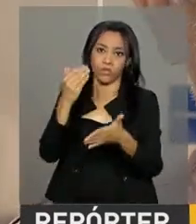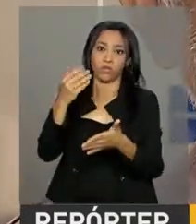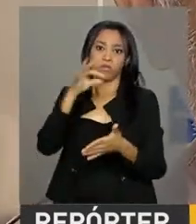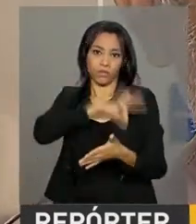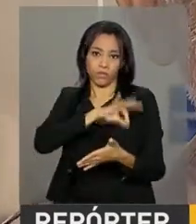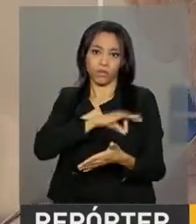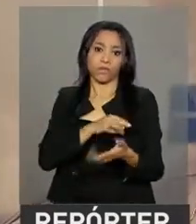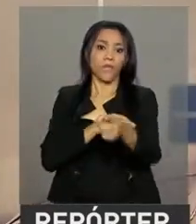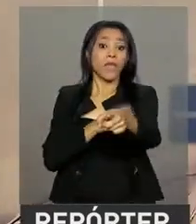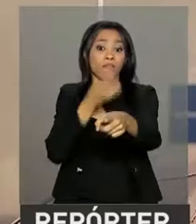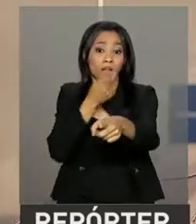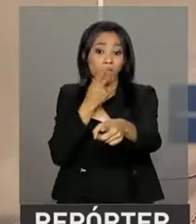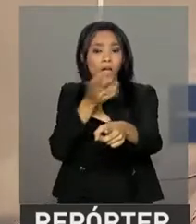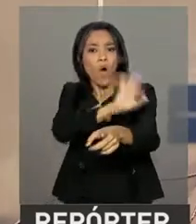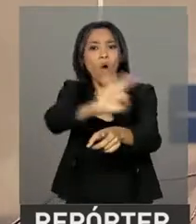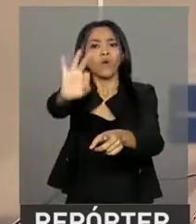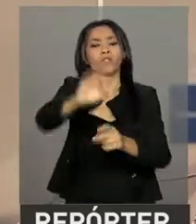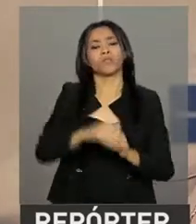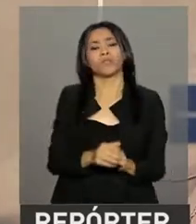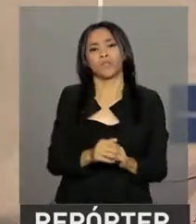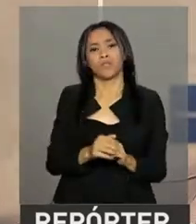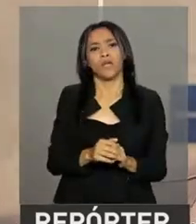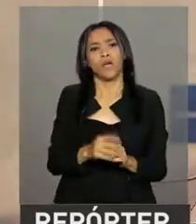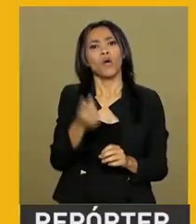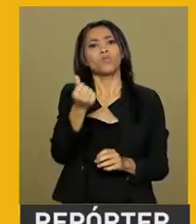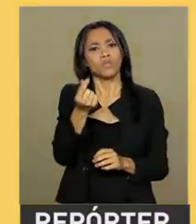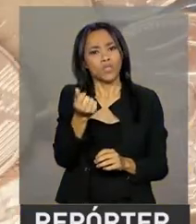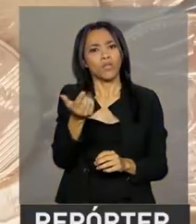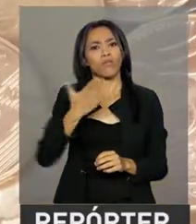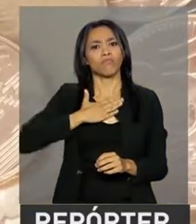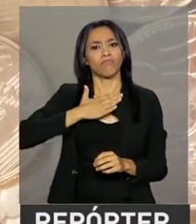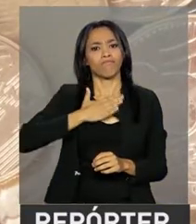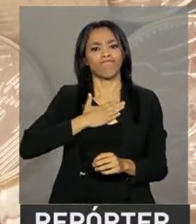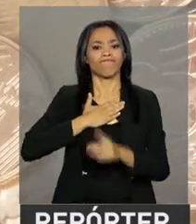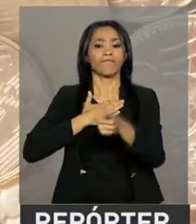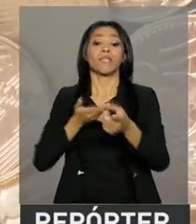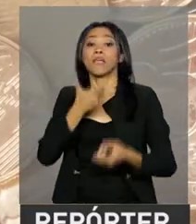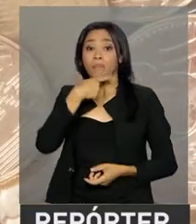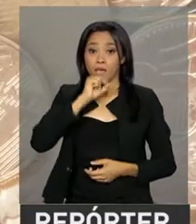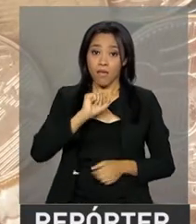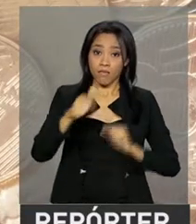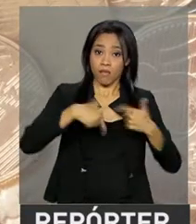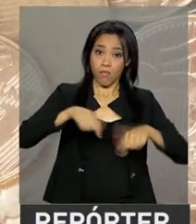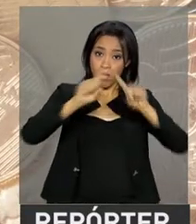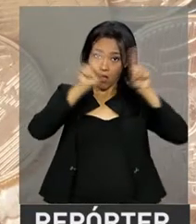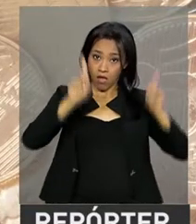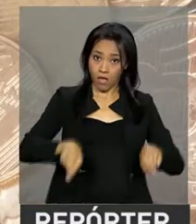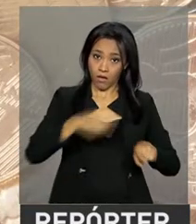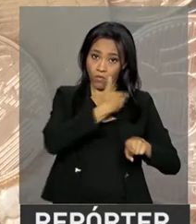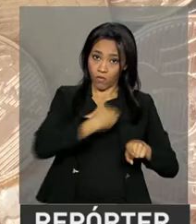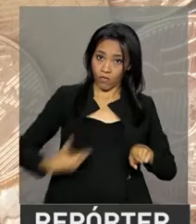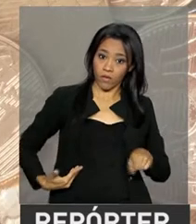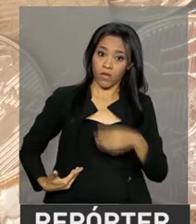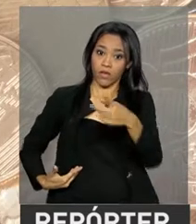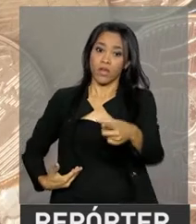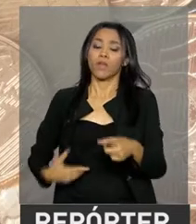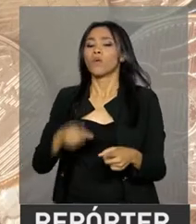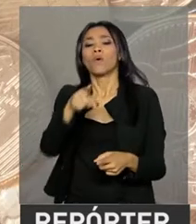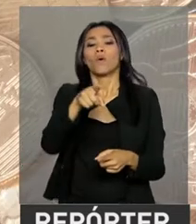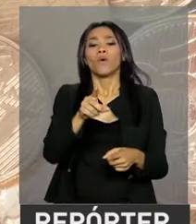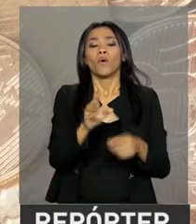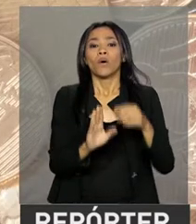é uma coisa ótima. É um dinheiro que vai entrar no meu bolso. Para servidores públicos, o teto para a taxa de juros